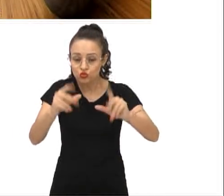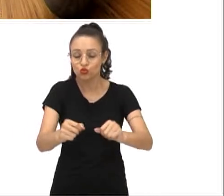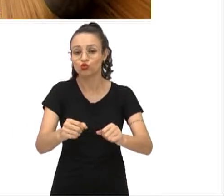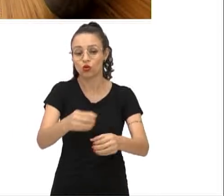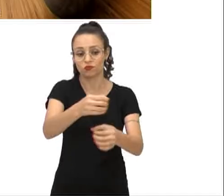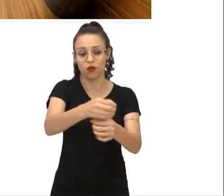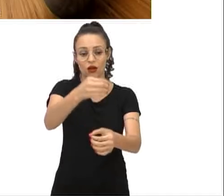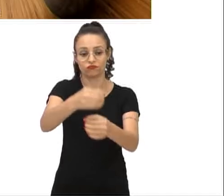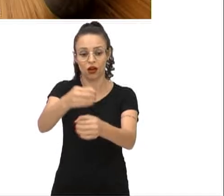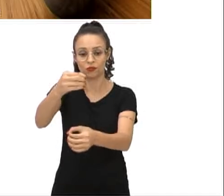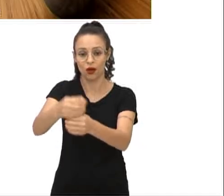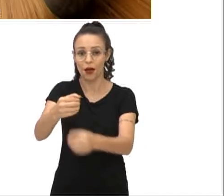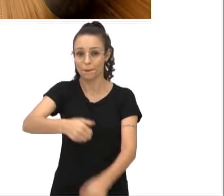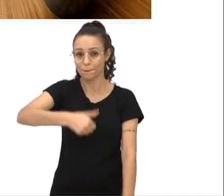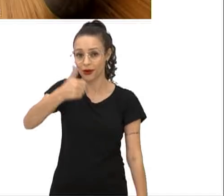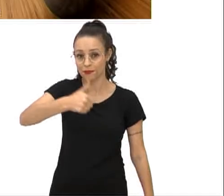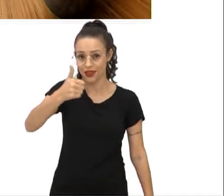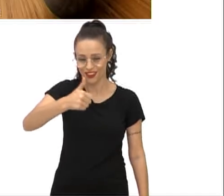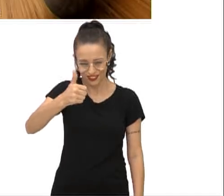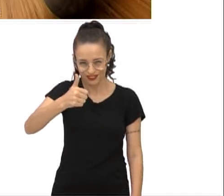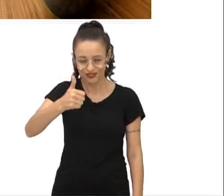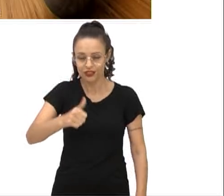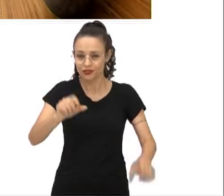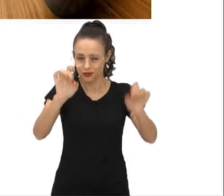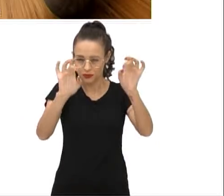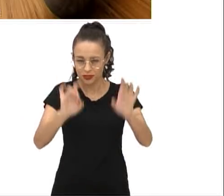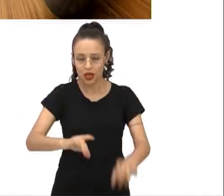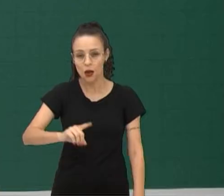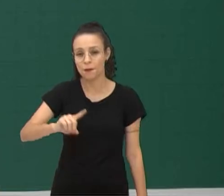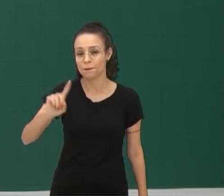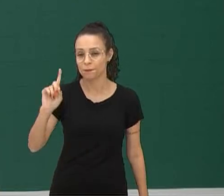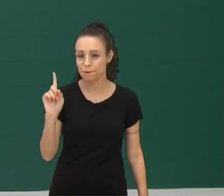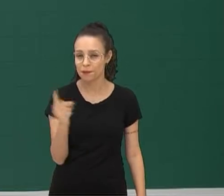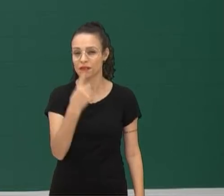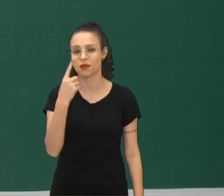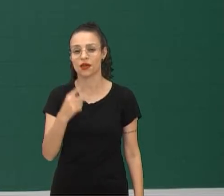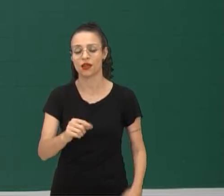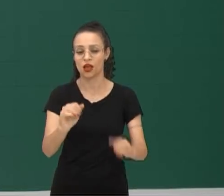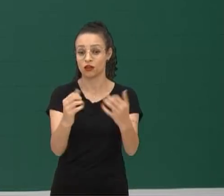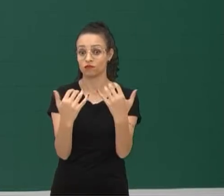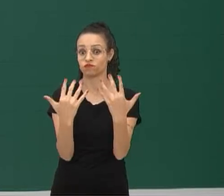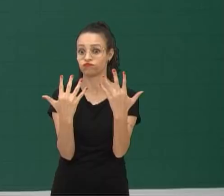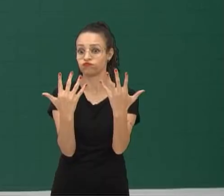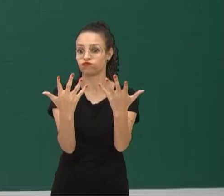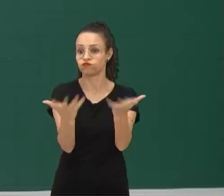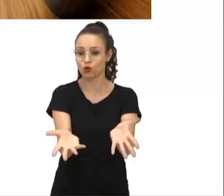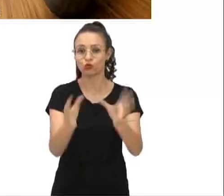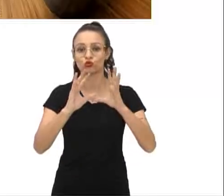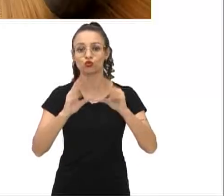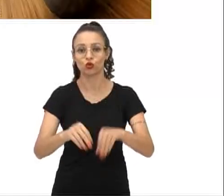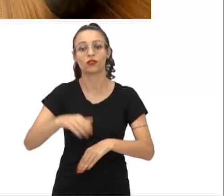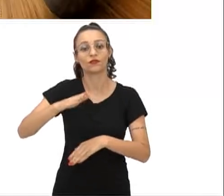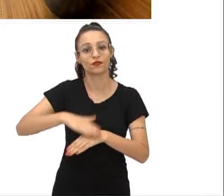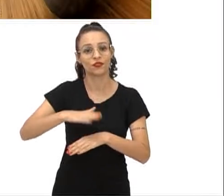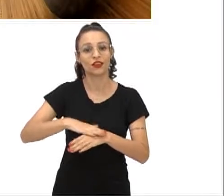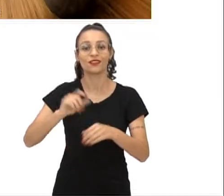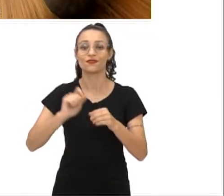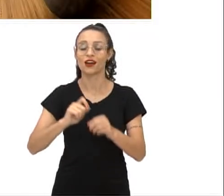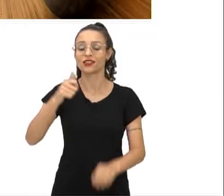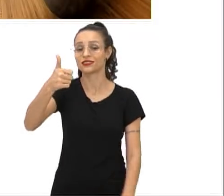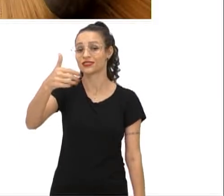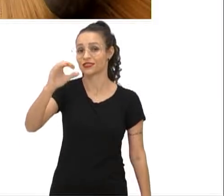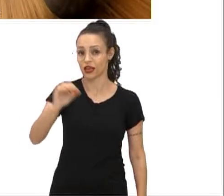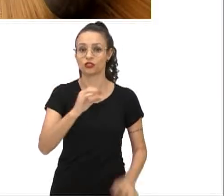primeira jogada da rodada, aquela jogada especial, o strike, ele fará naquele frame